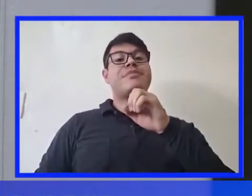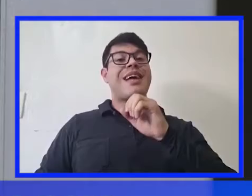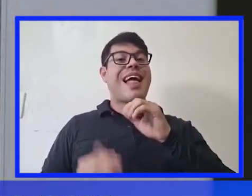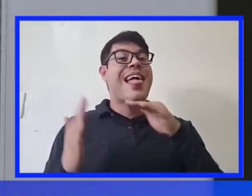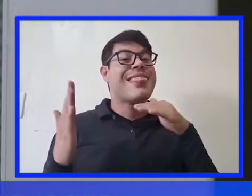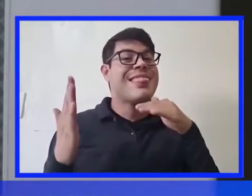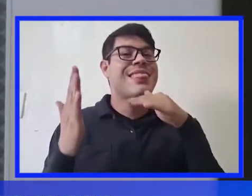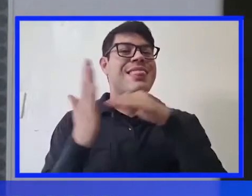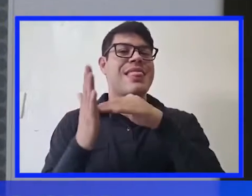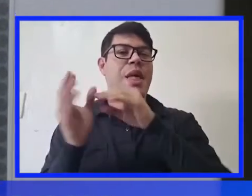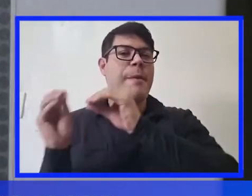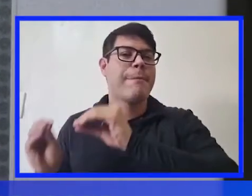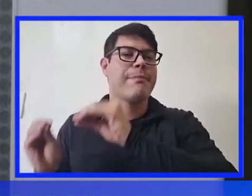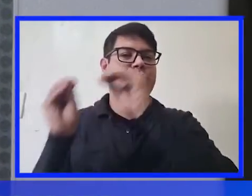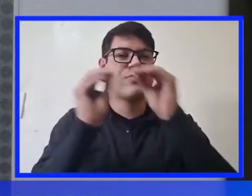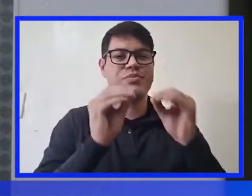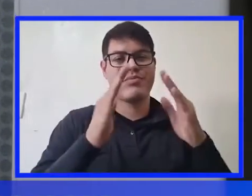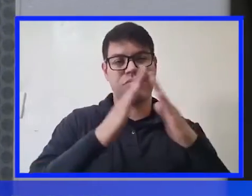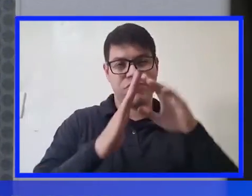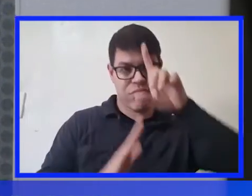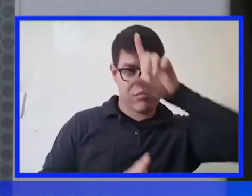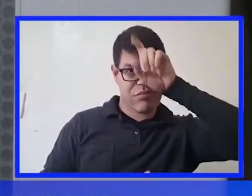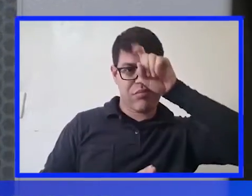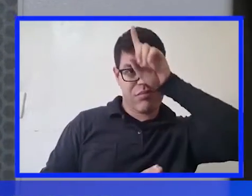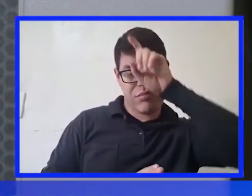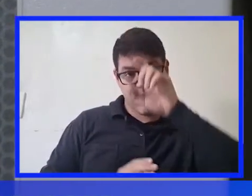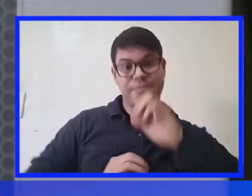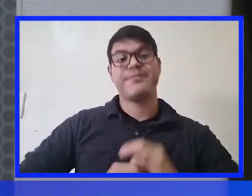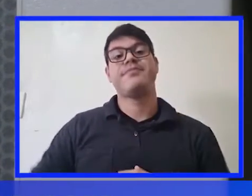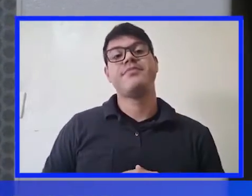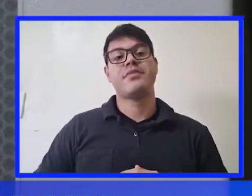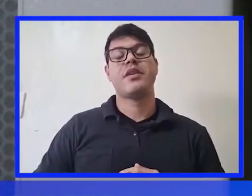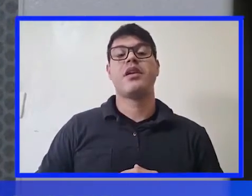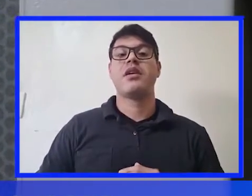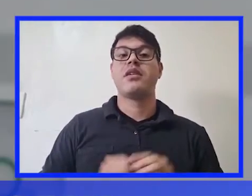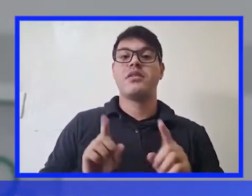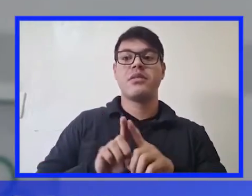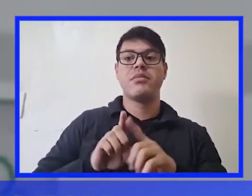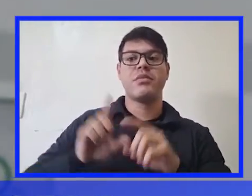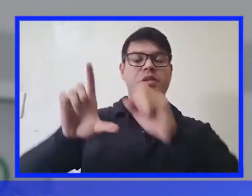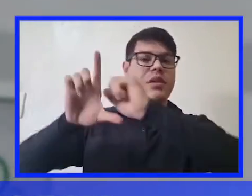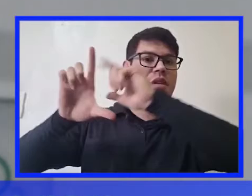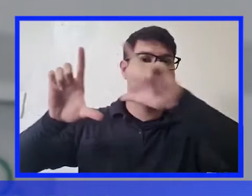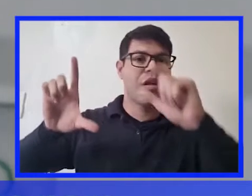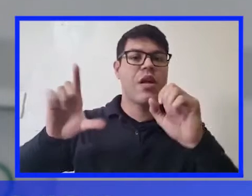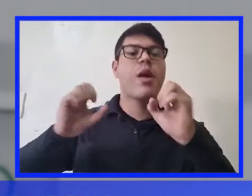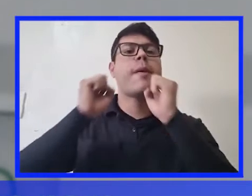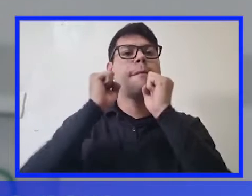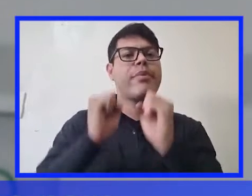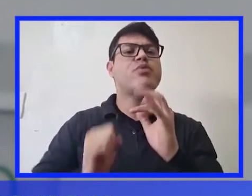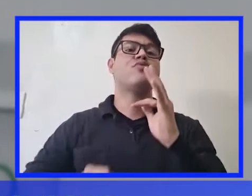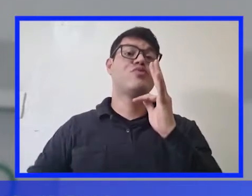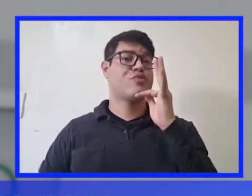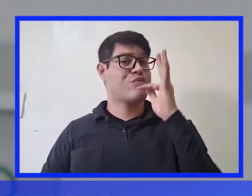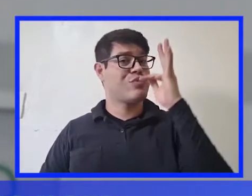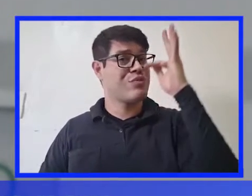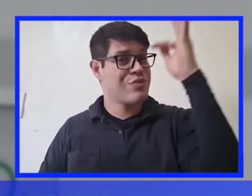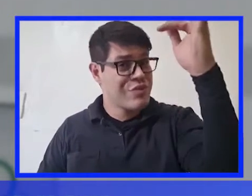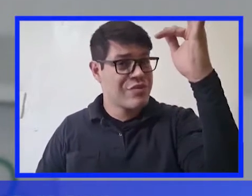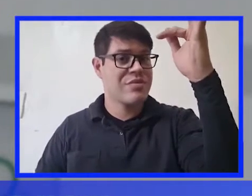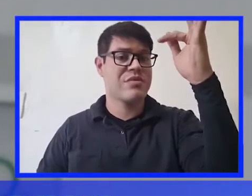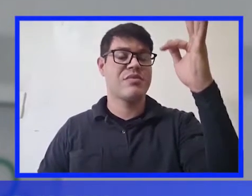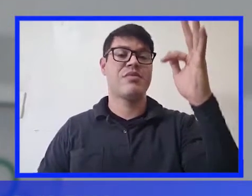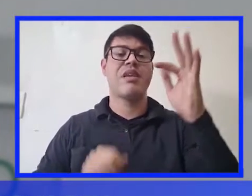a transferência para a Santa Casa. E também são respiradores que poderão, porventura, serem utilizados numa